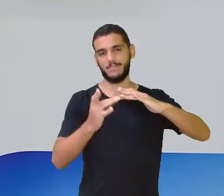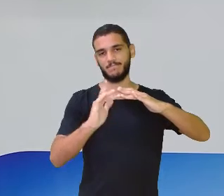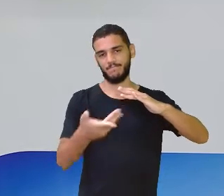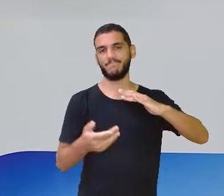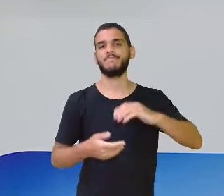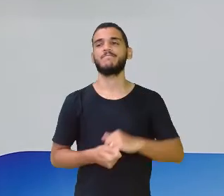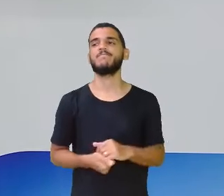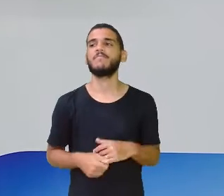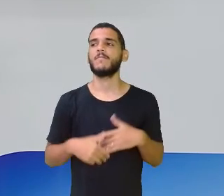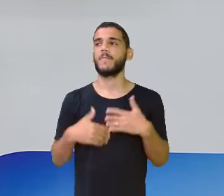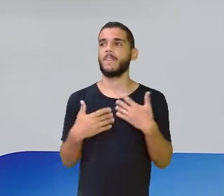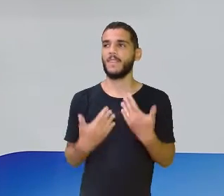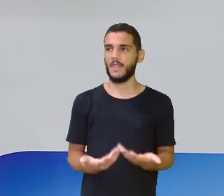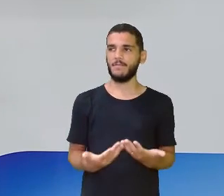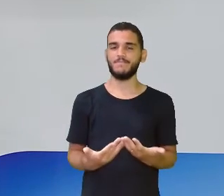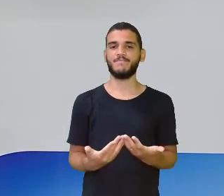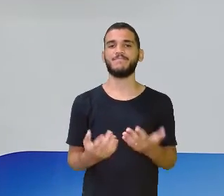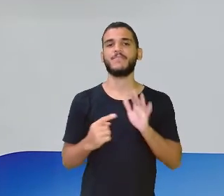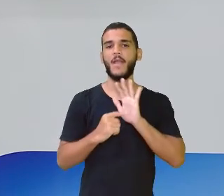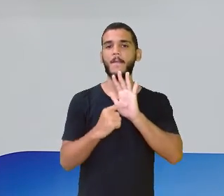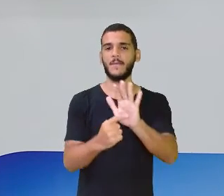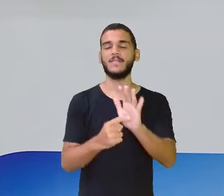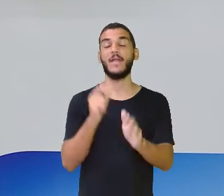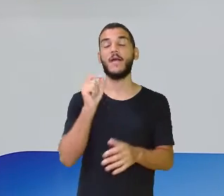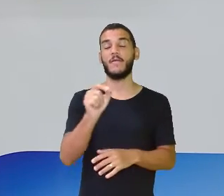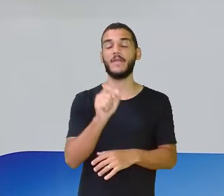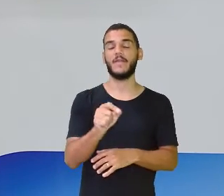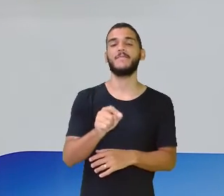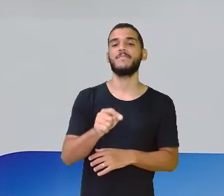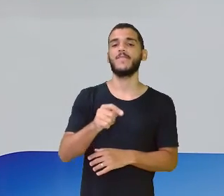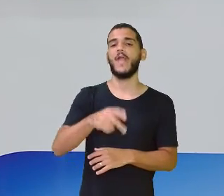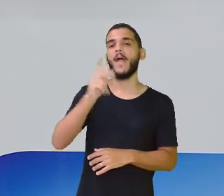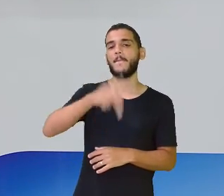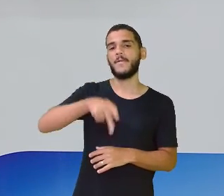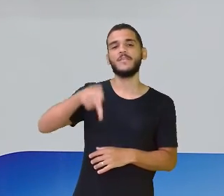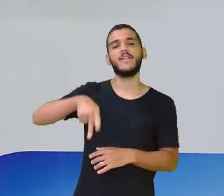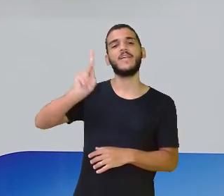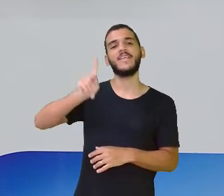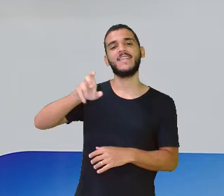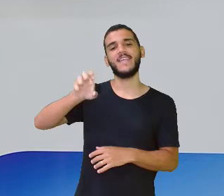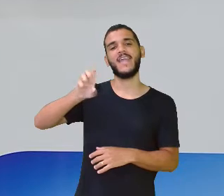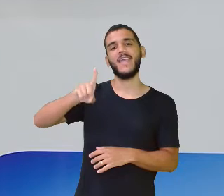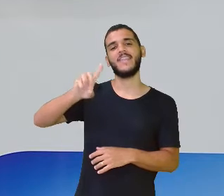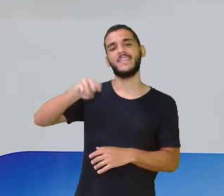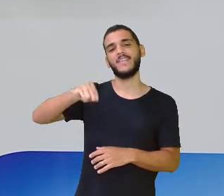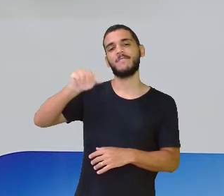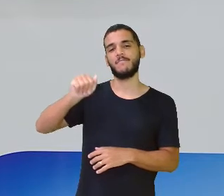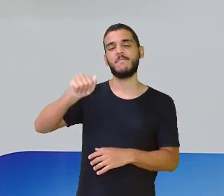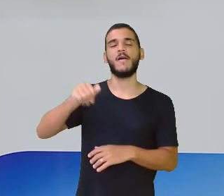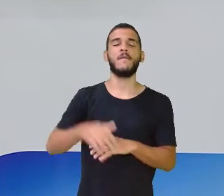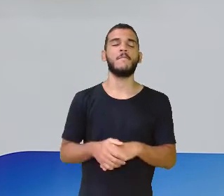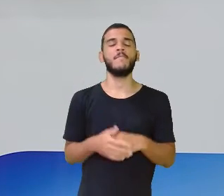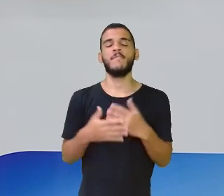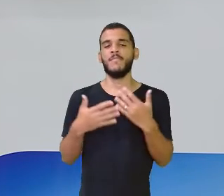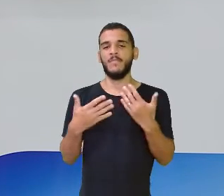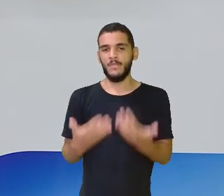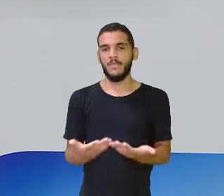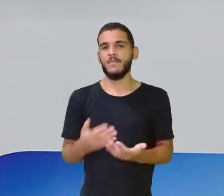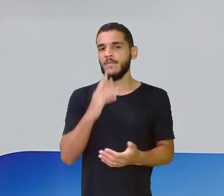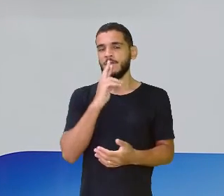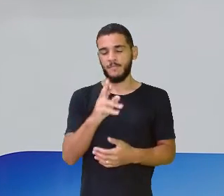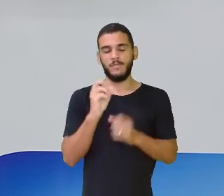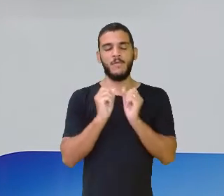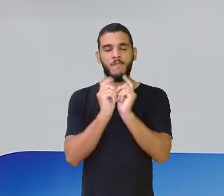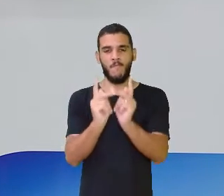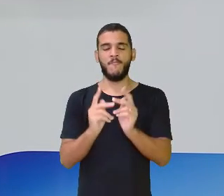veio o desfecho. Todo mundo viu. Está vendo a aula na prática, como é fácil de vocês entenderem? Sim. Digam aí se funcionou. Espero que